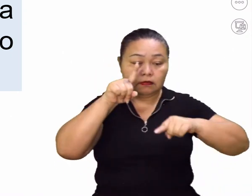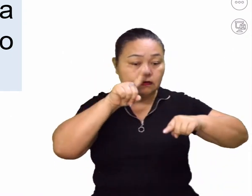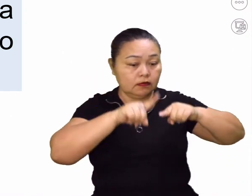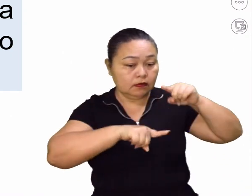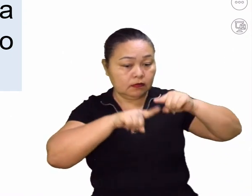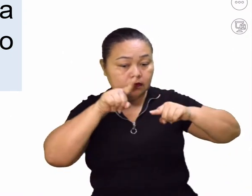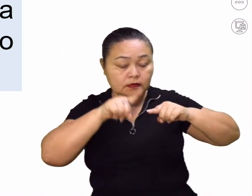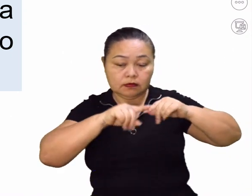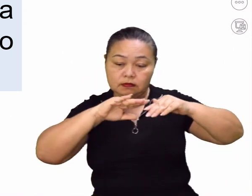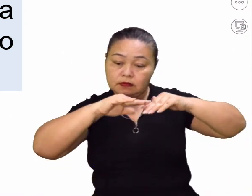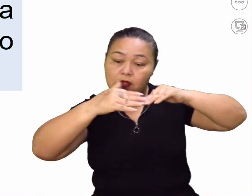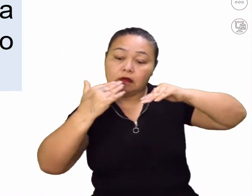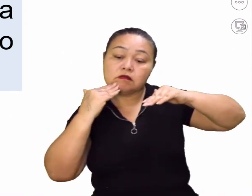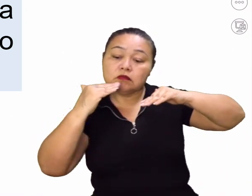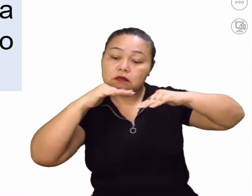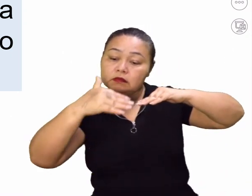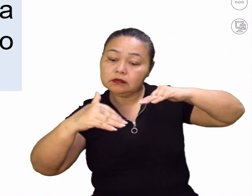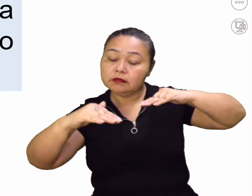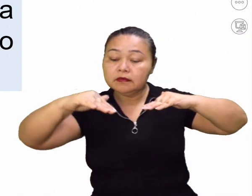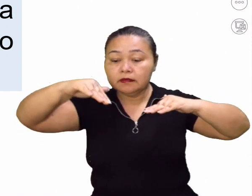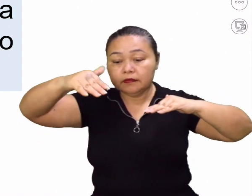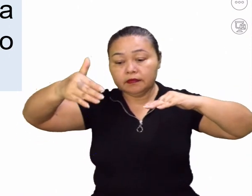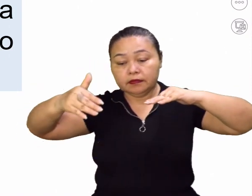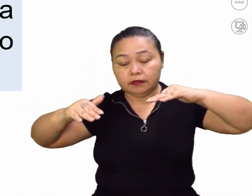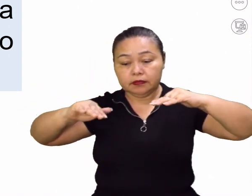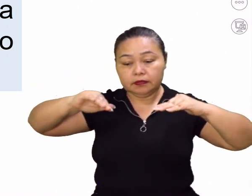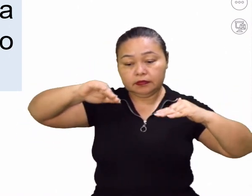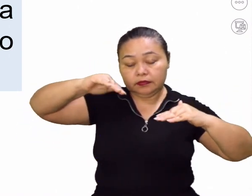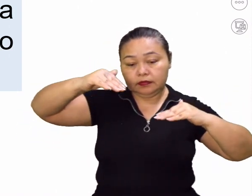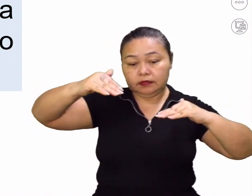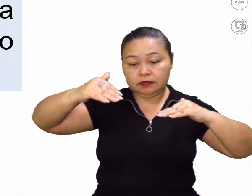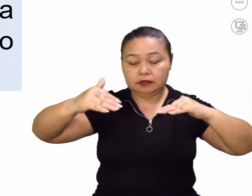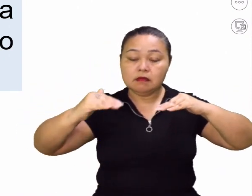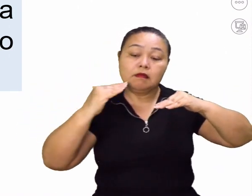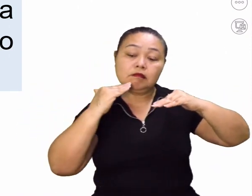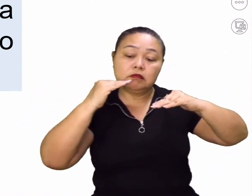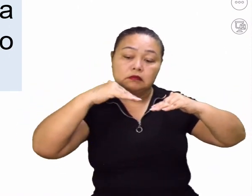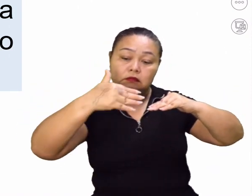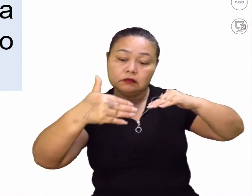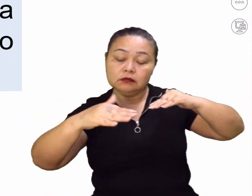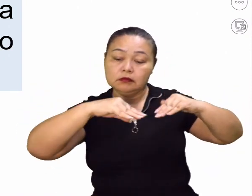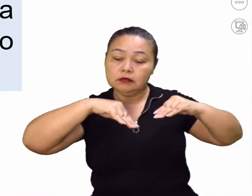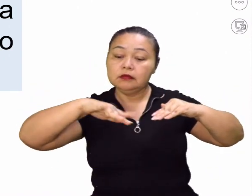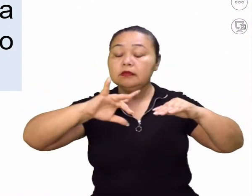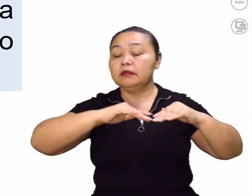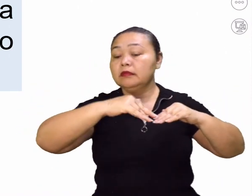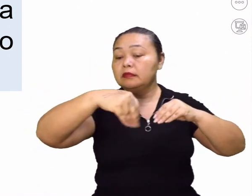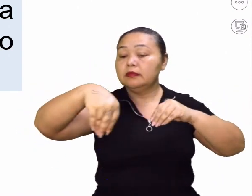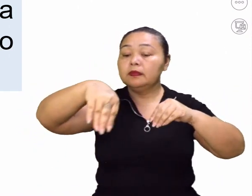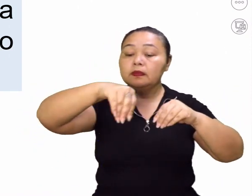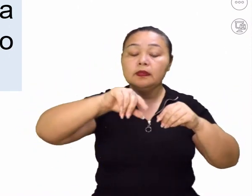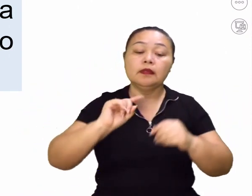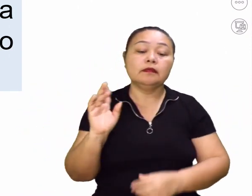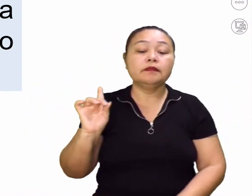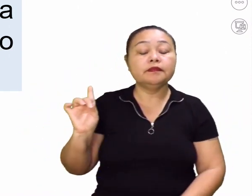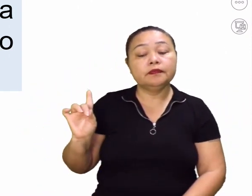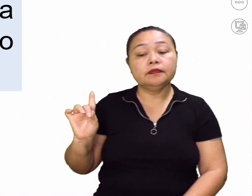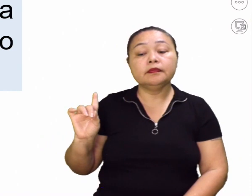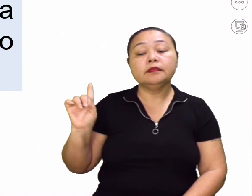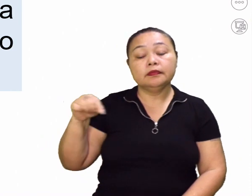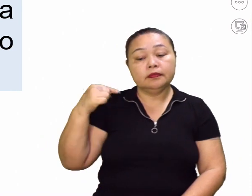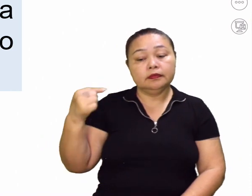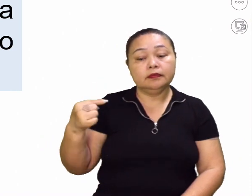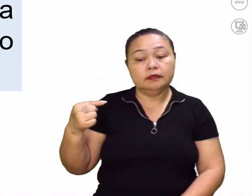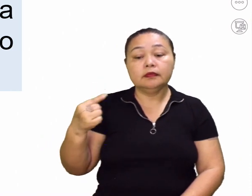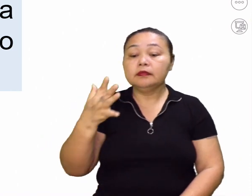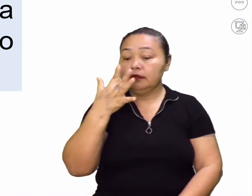objetos, acidente do terreno, esse acidente é as irregularidades de cada terreno. A gente tem, daqui a pouco a gente